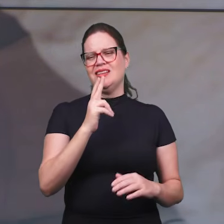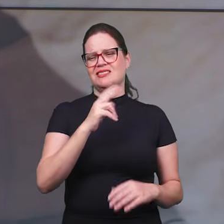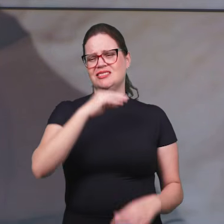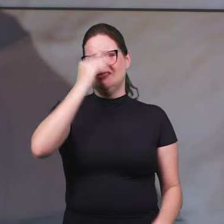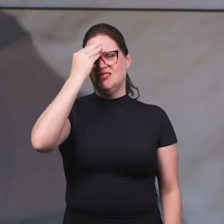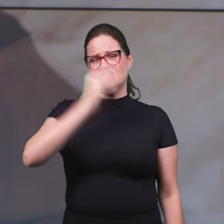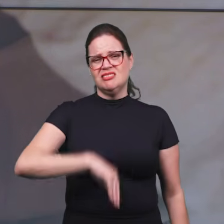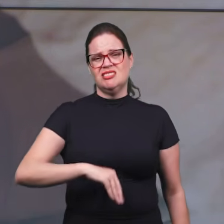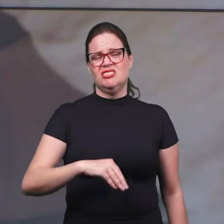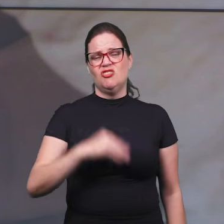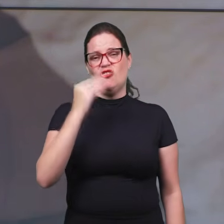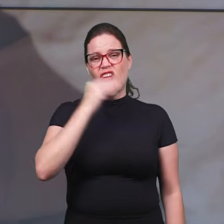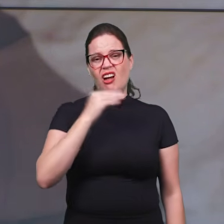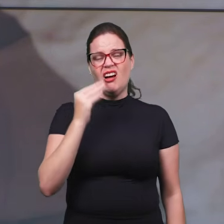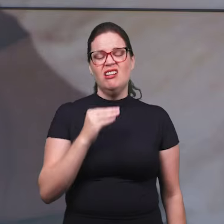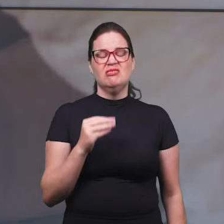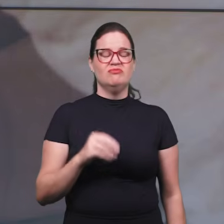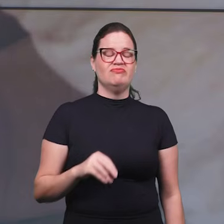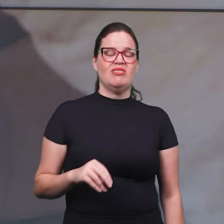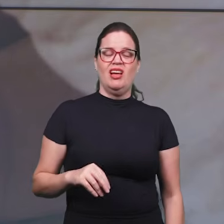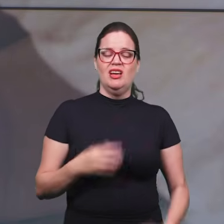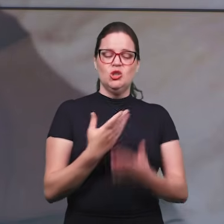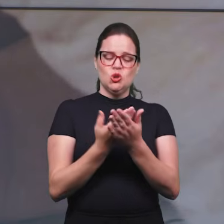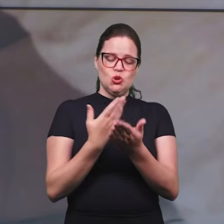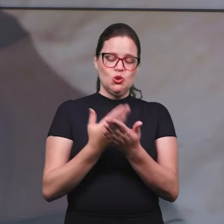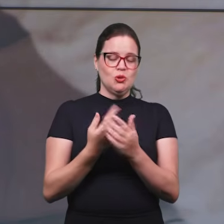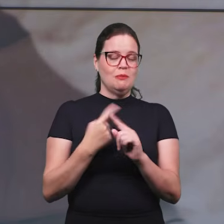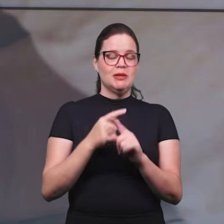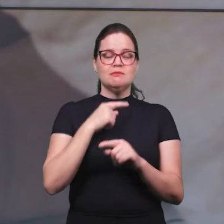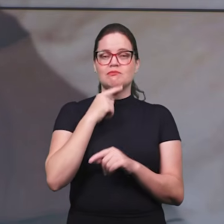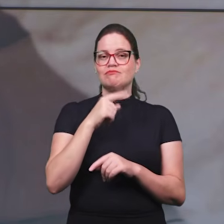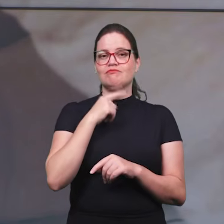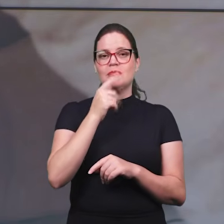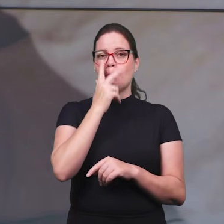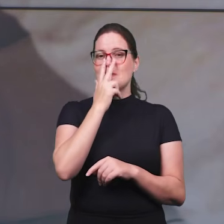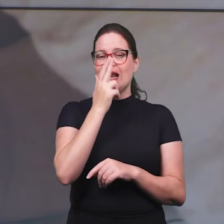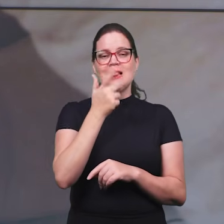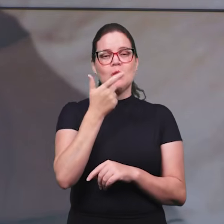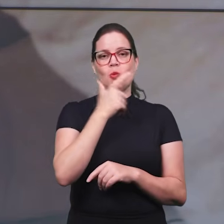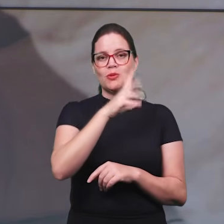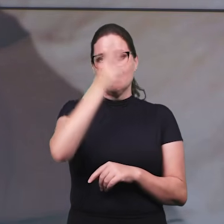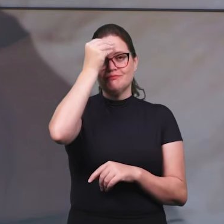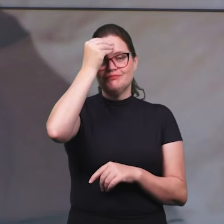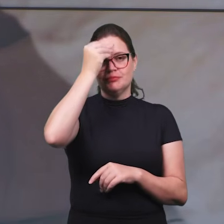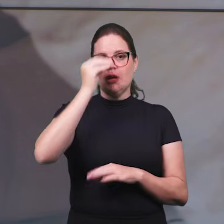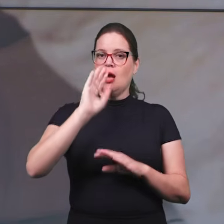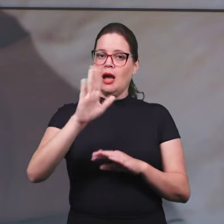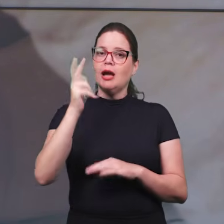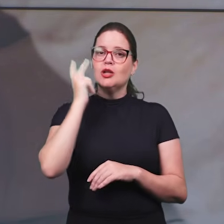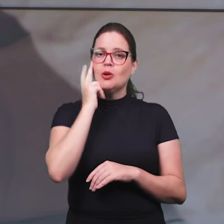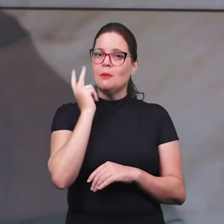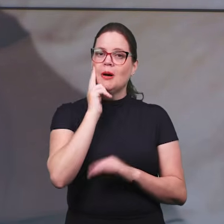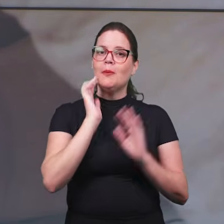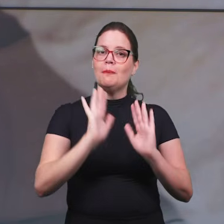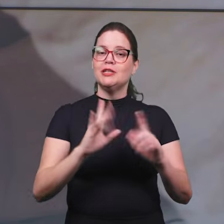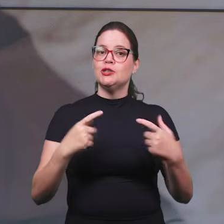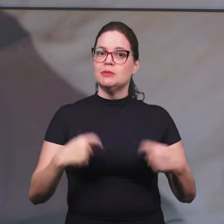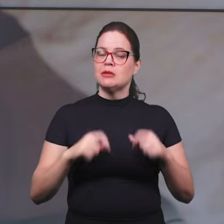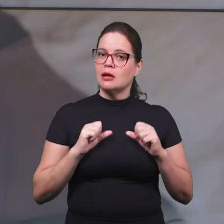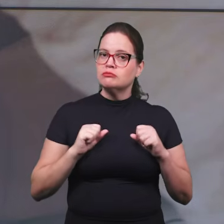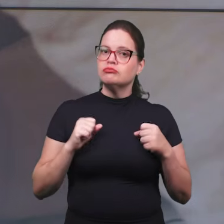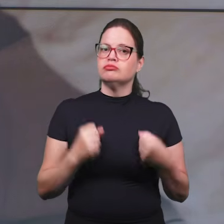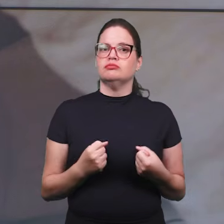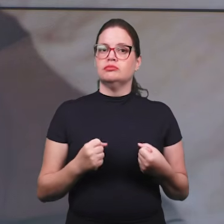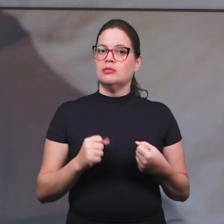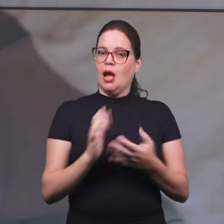você sentir, às vezes, até que o estudo não está rendendo muito bem, eles fazem parte da jornada, tá? Mas a gente precisa o quê?